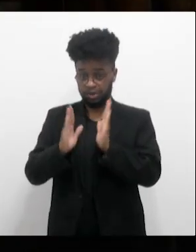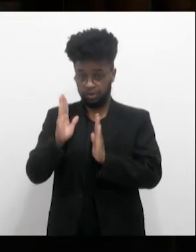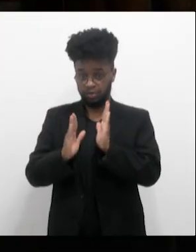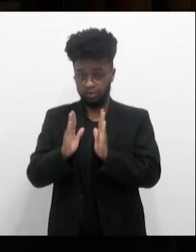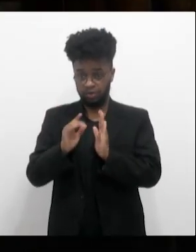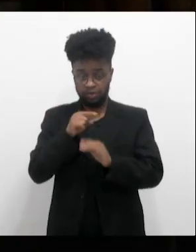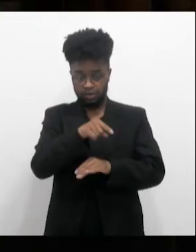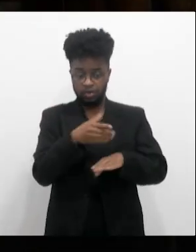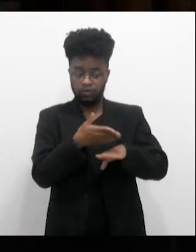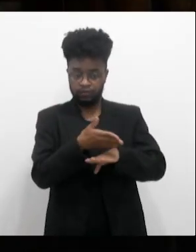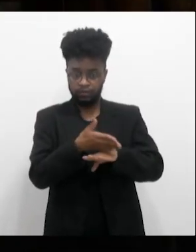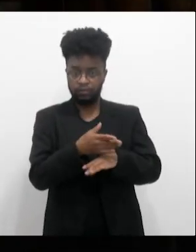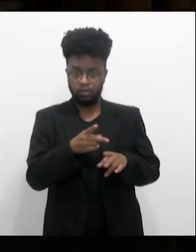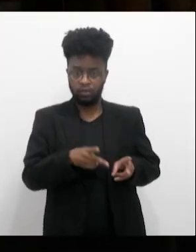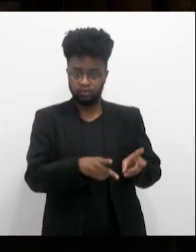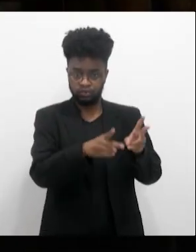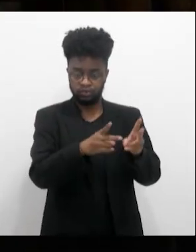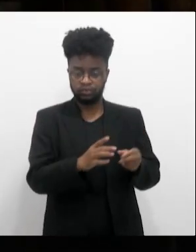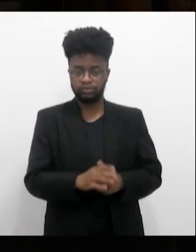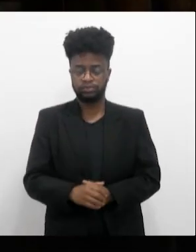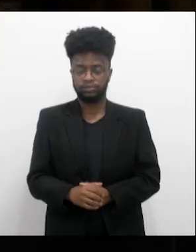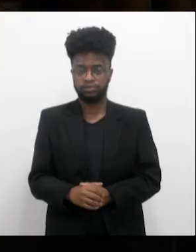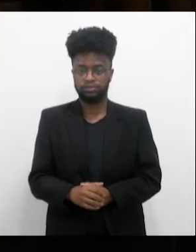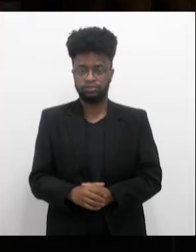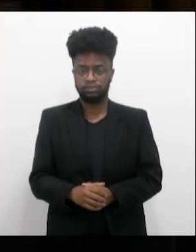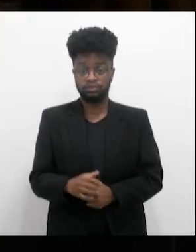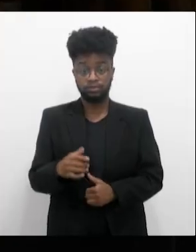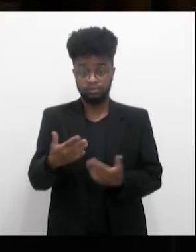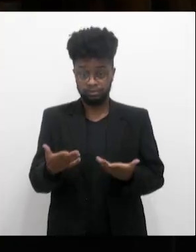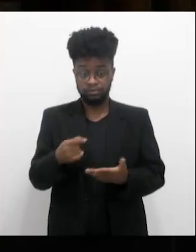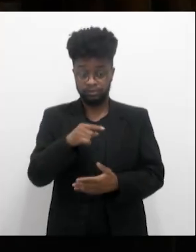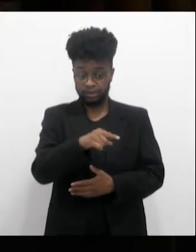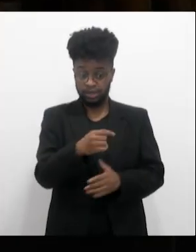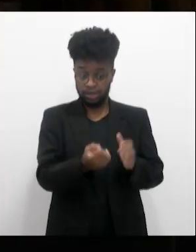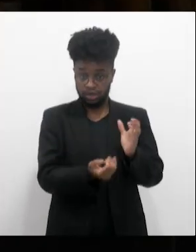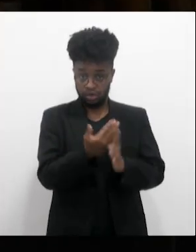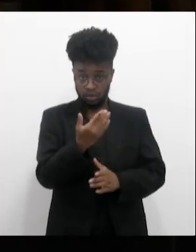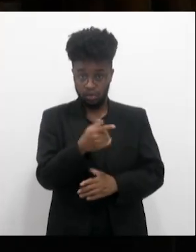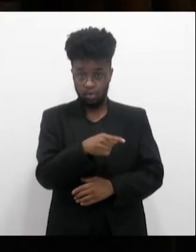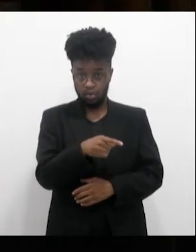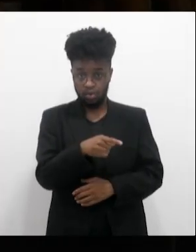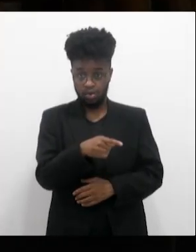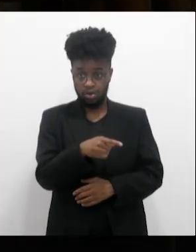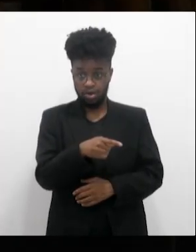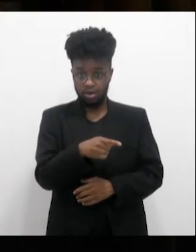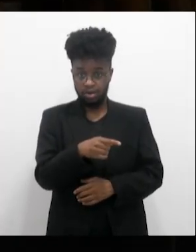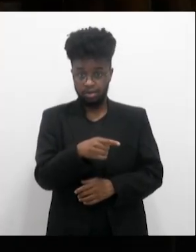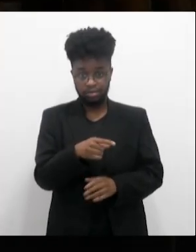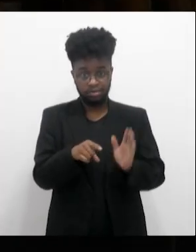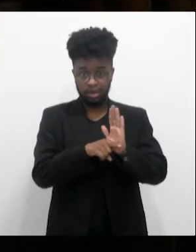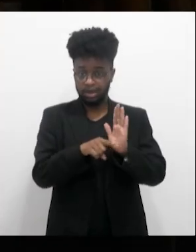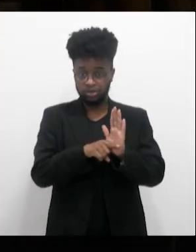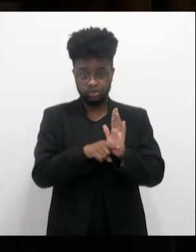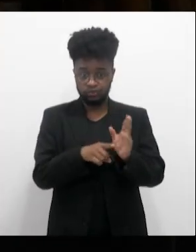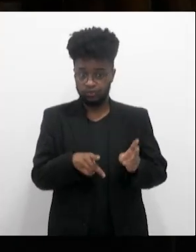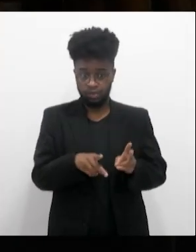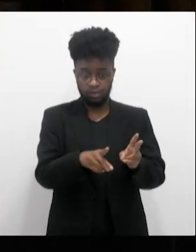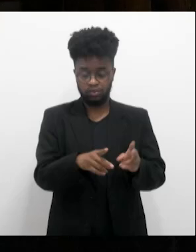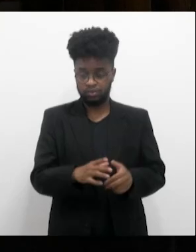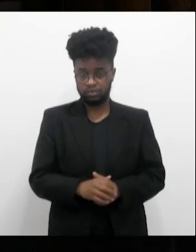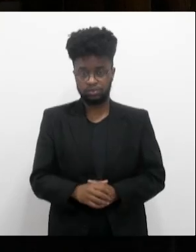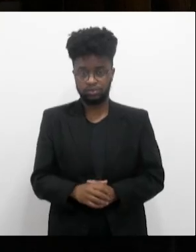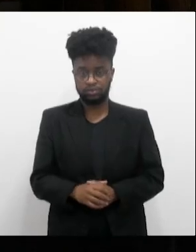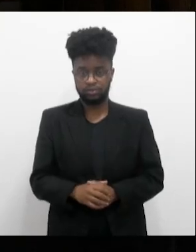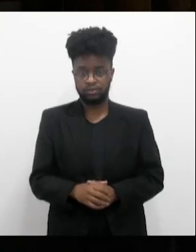no fundo financeiro. Então, o fundo financeiro nasceu para ficar no vermelho.